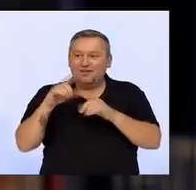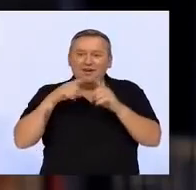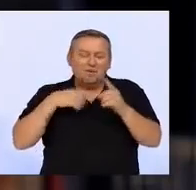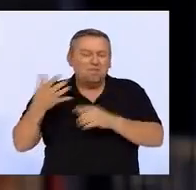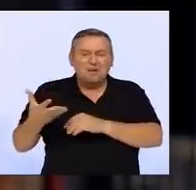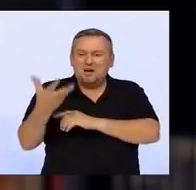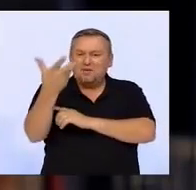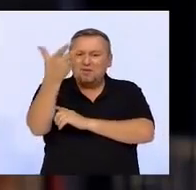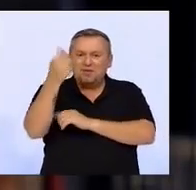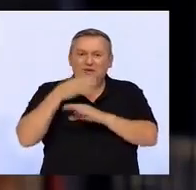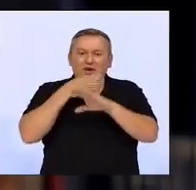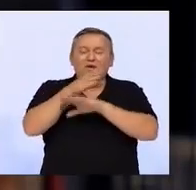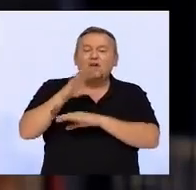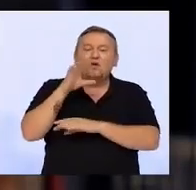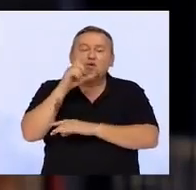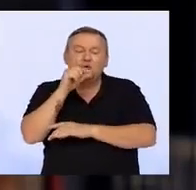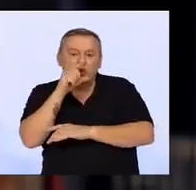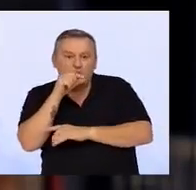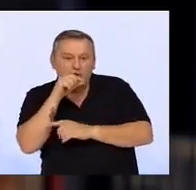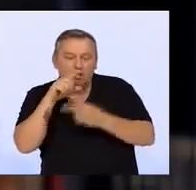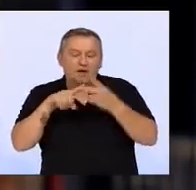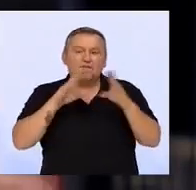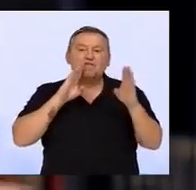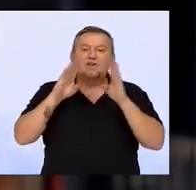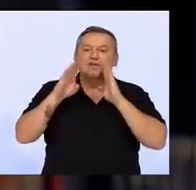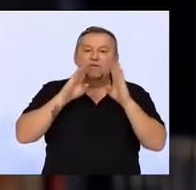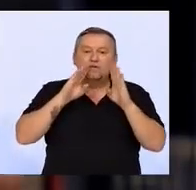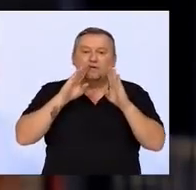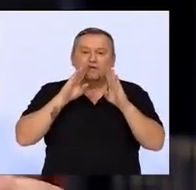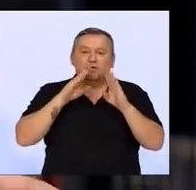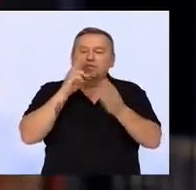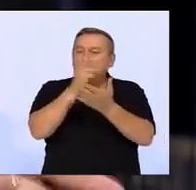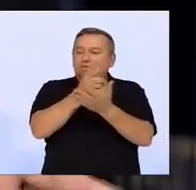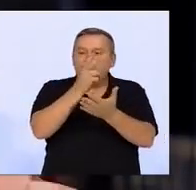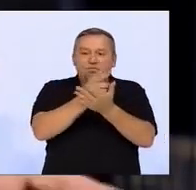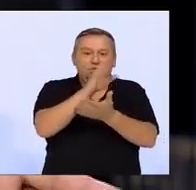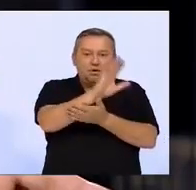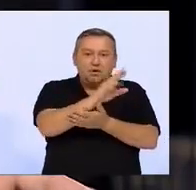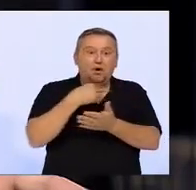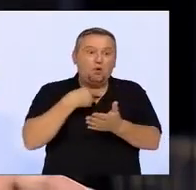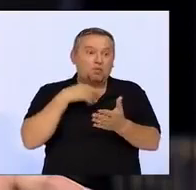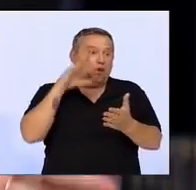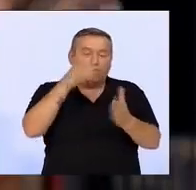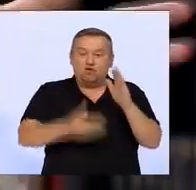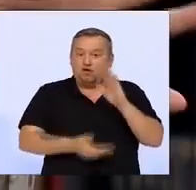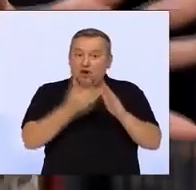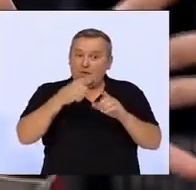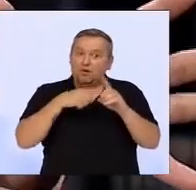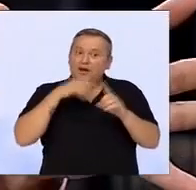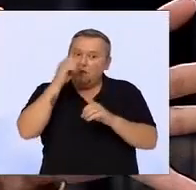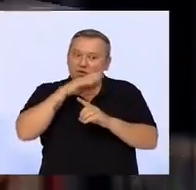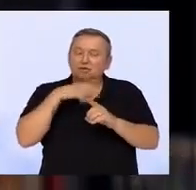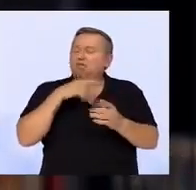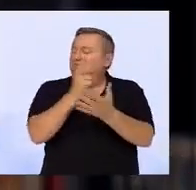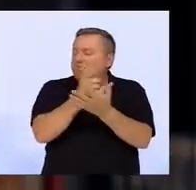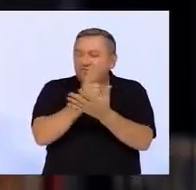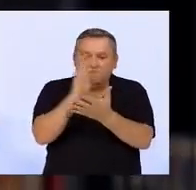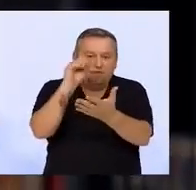extraordinária. Então, eu abri Twitter, abri Facebook. Quando acabou a campanha, eu tive que manter. Meus filhos falaram, você não vai desligar, seria muito mal educado. Então, eu mantenho o